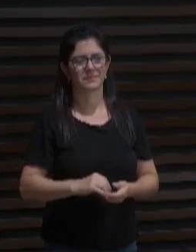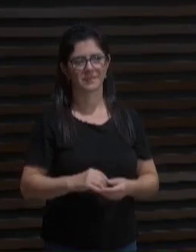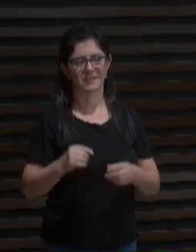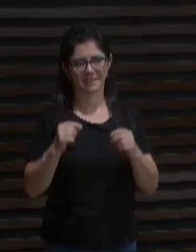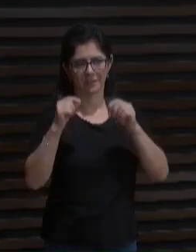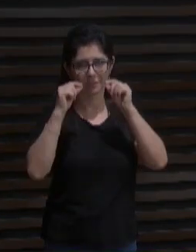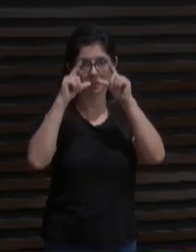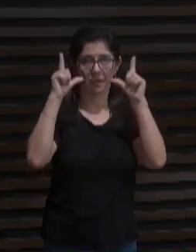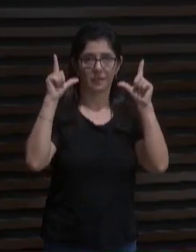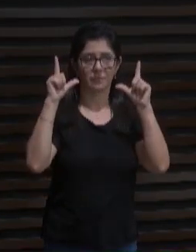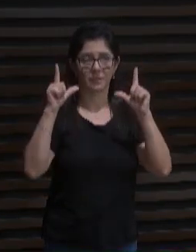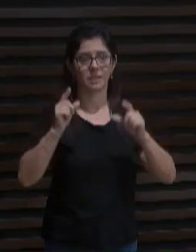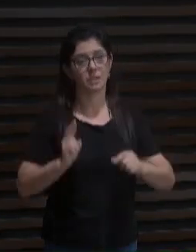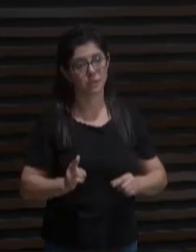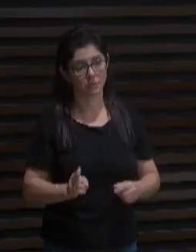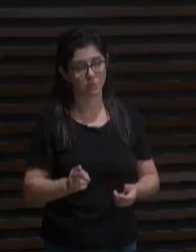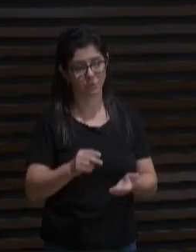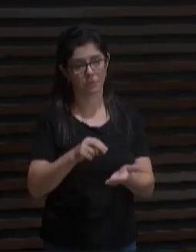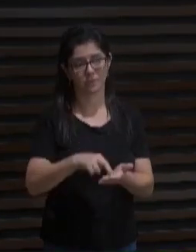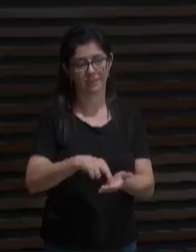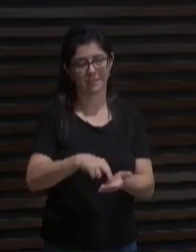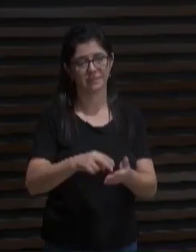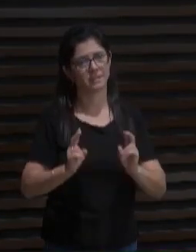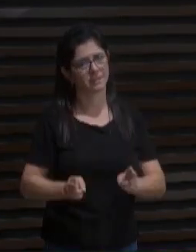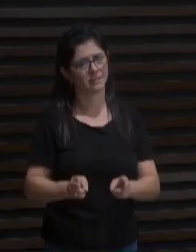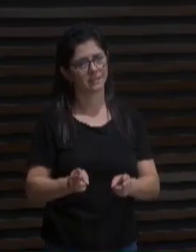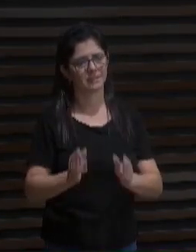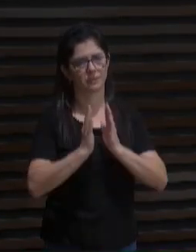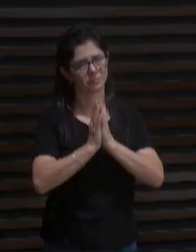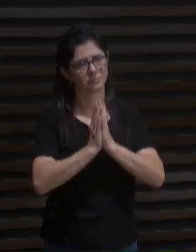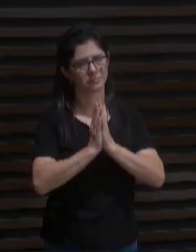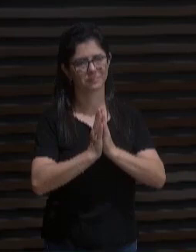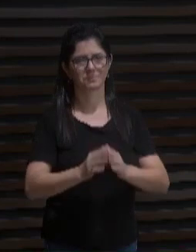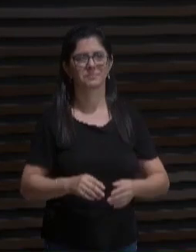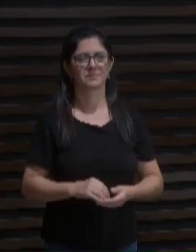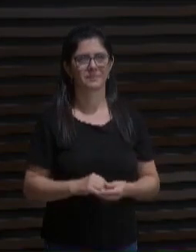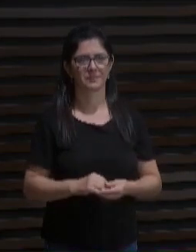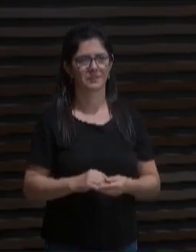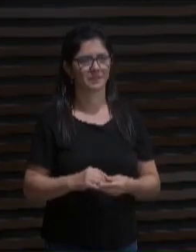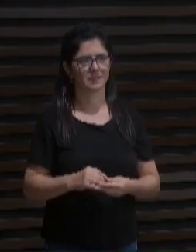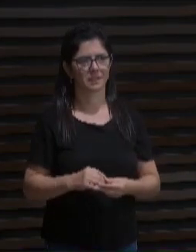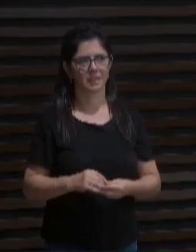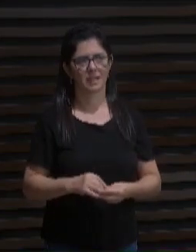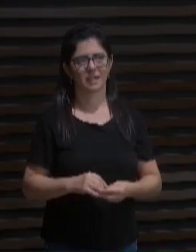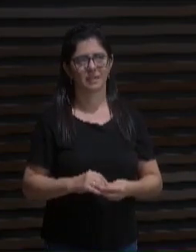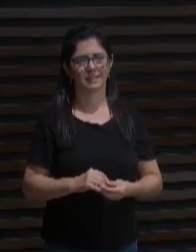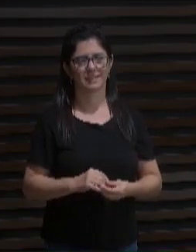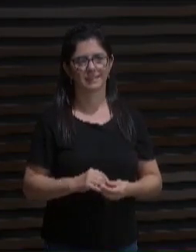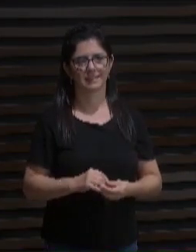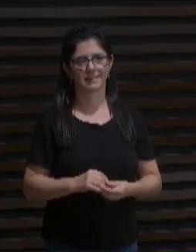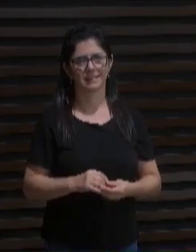oração. Aí você levanta e você continua. E você durante o dia... Nós não entramos, meus irmãos, na presença de Deus.